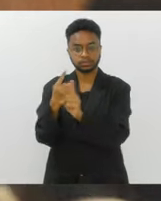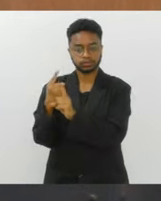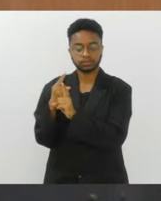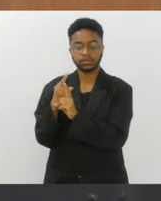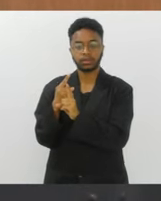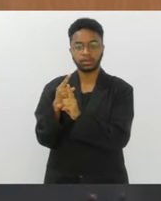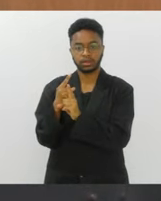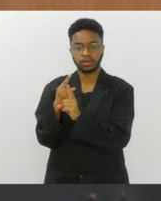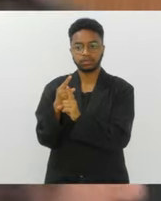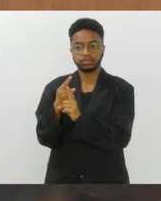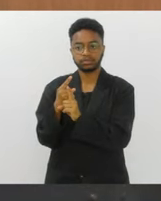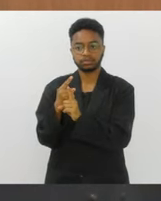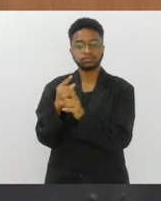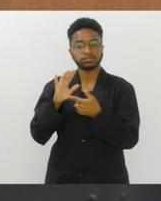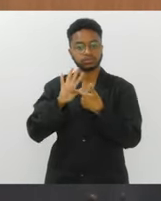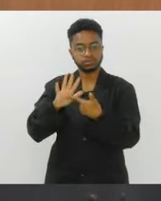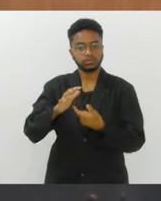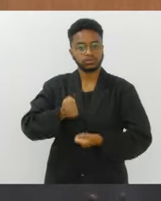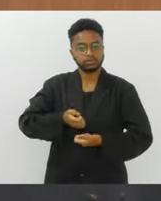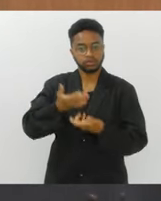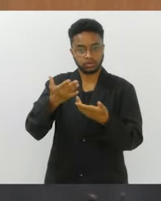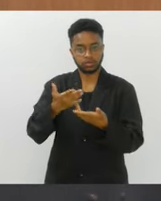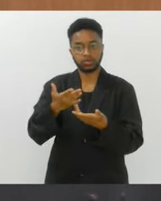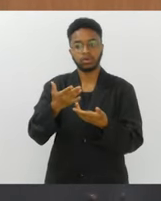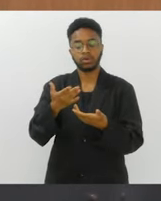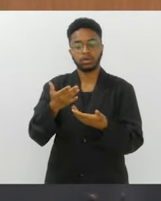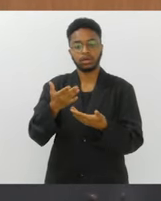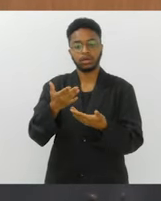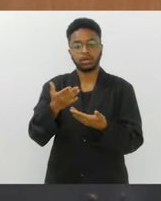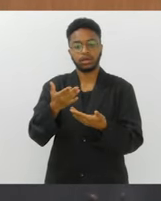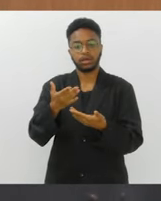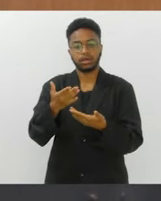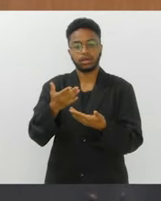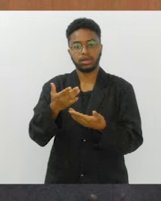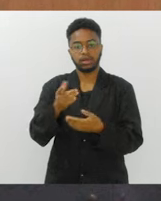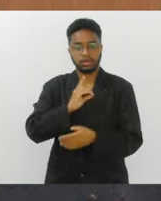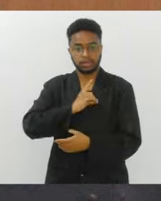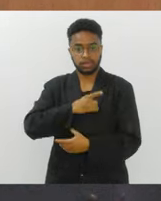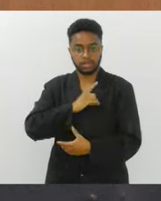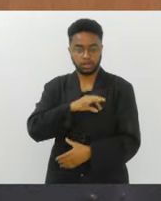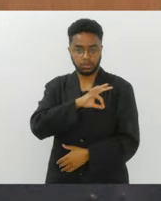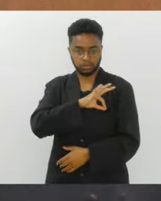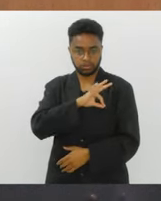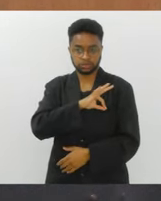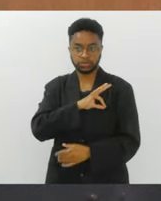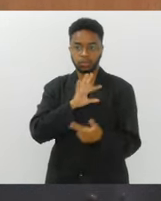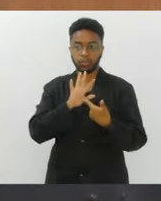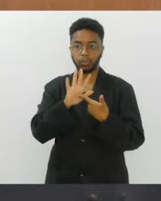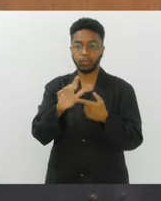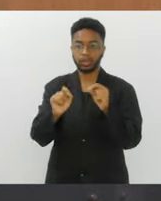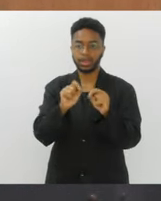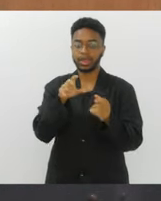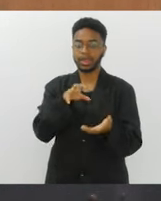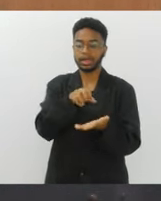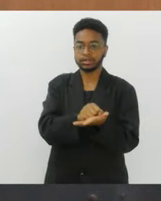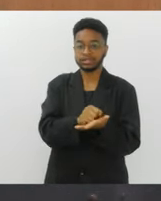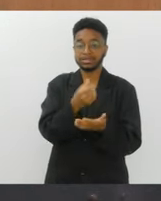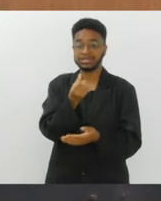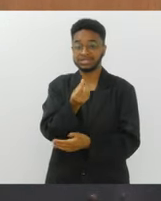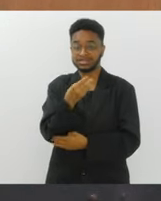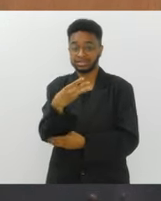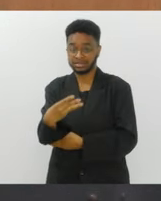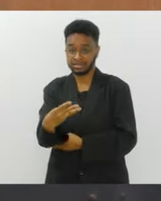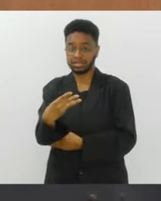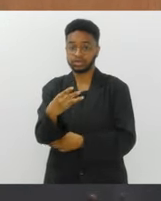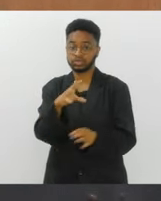foi relatado por um delegado de polícia que foi registrado